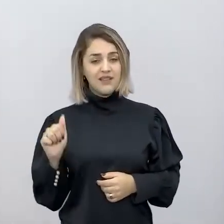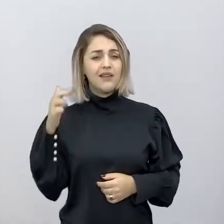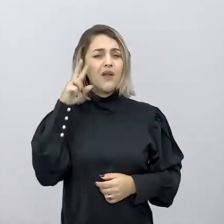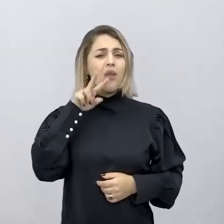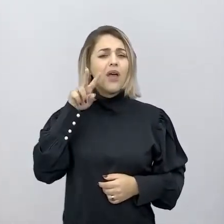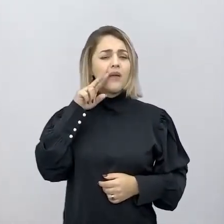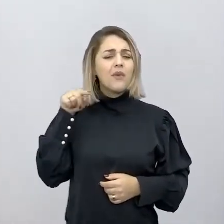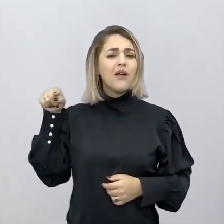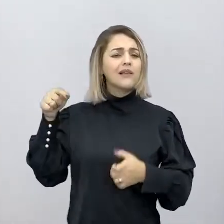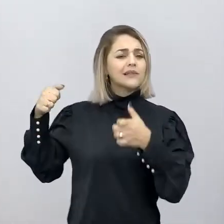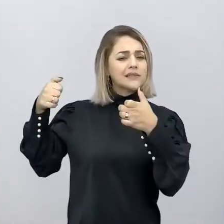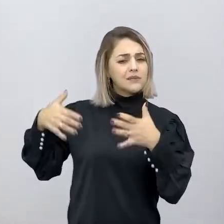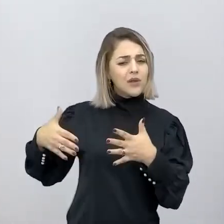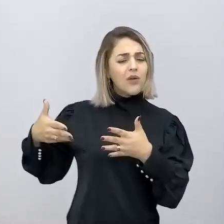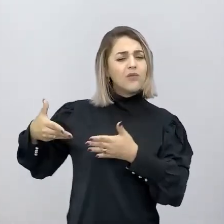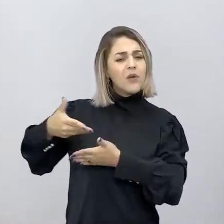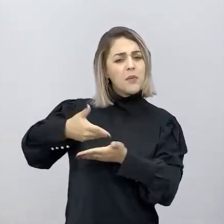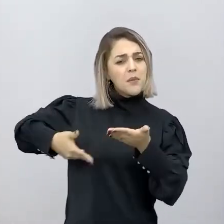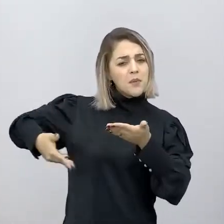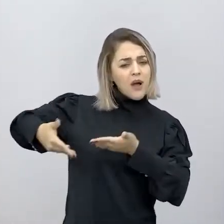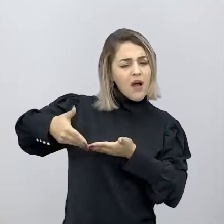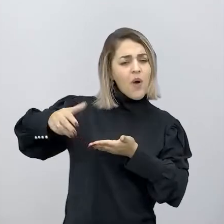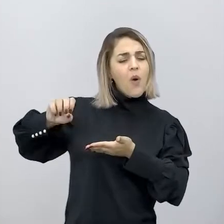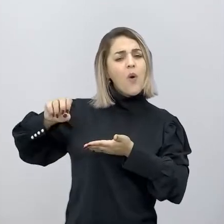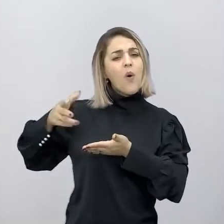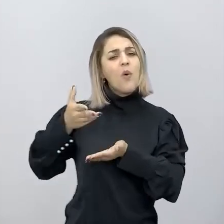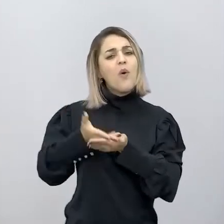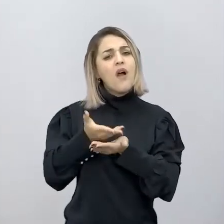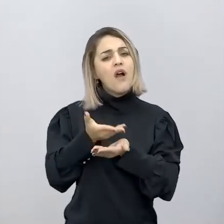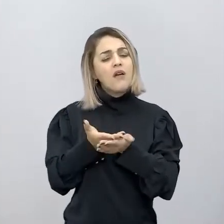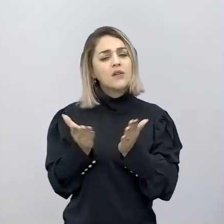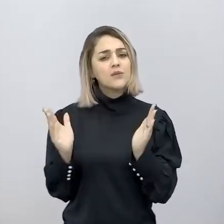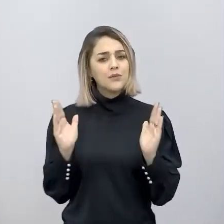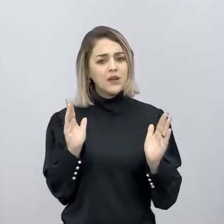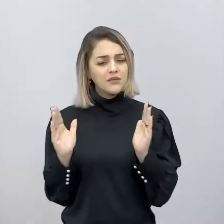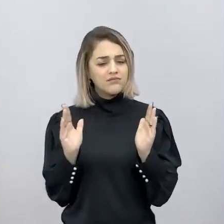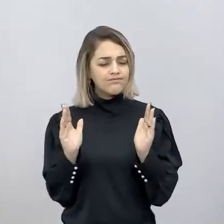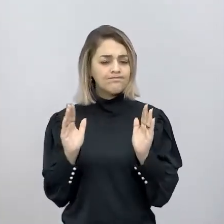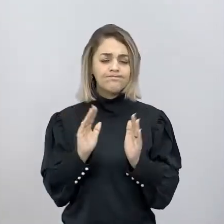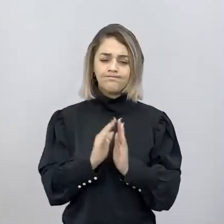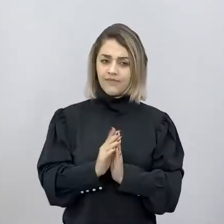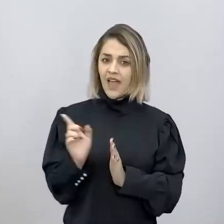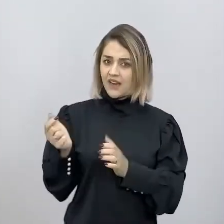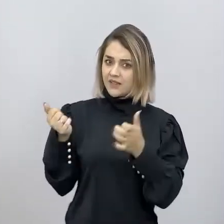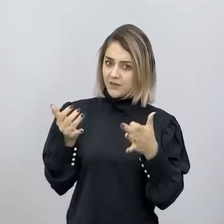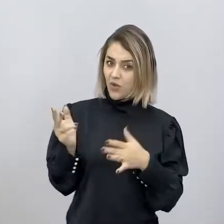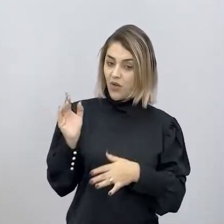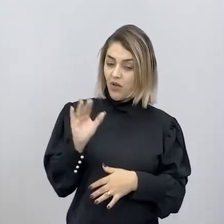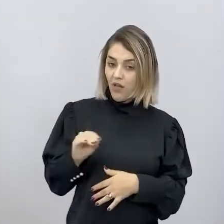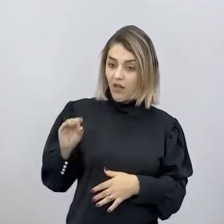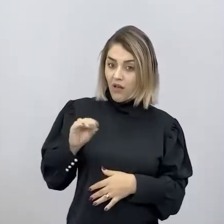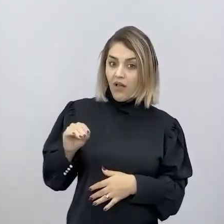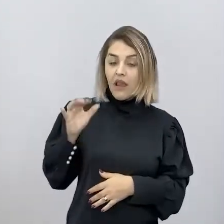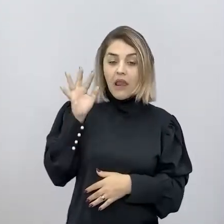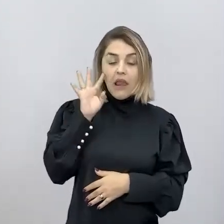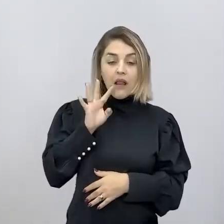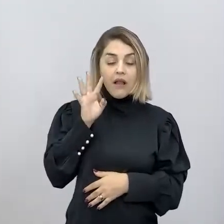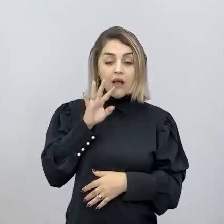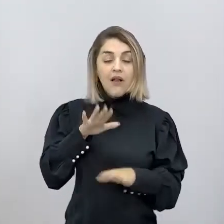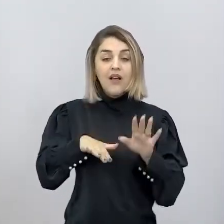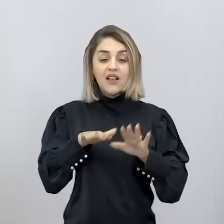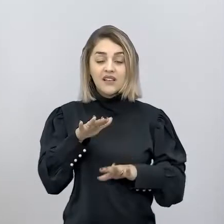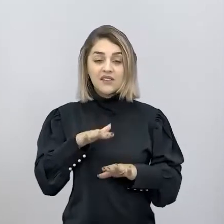falou na interação ou durante a aula, mas ela falou uma coisa que eu achei bem legal, que às vezes a gente compra o discurso dos outros